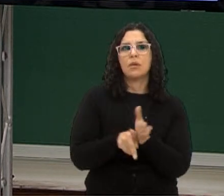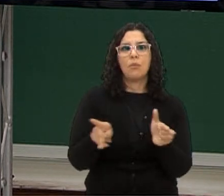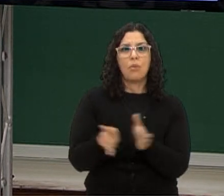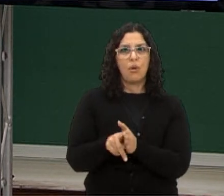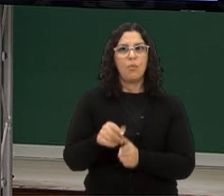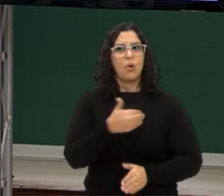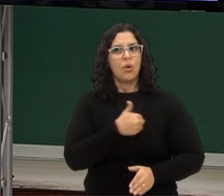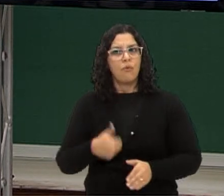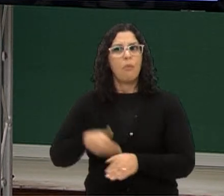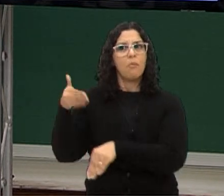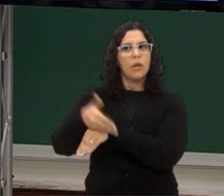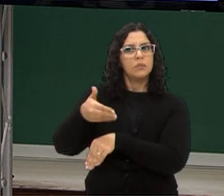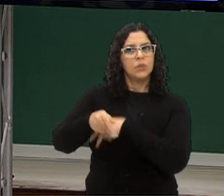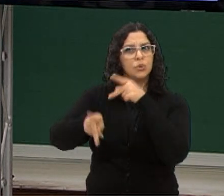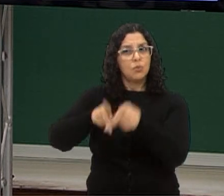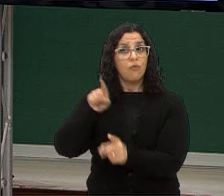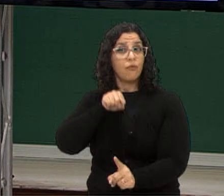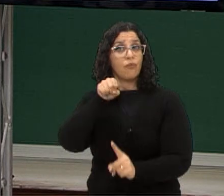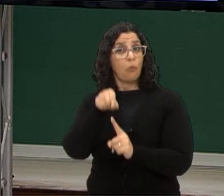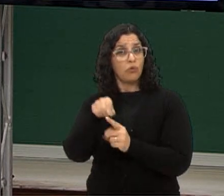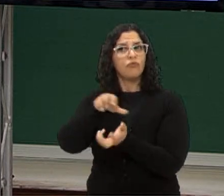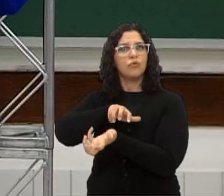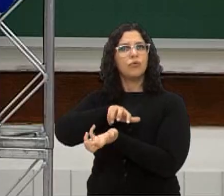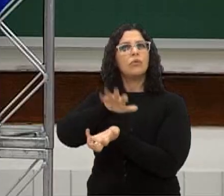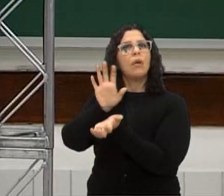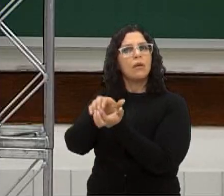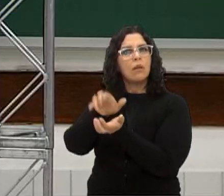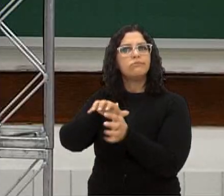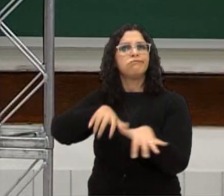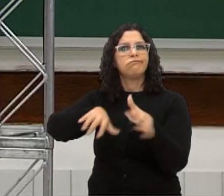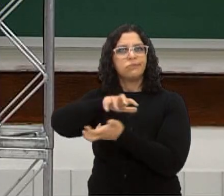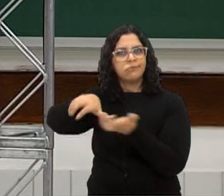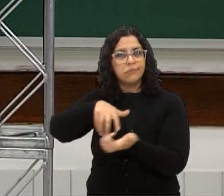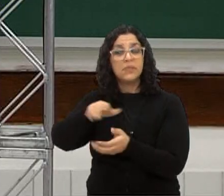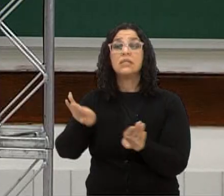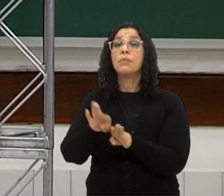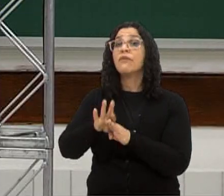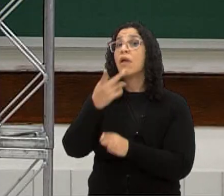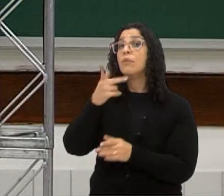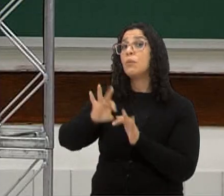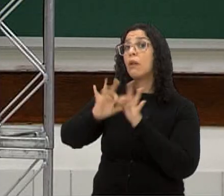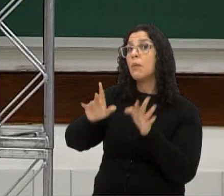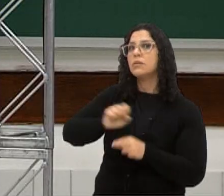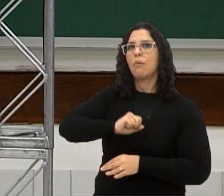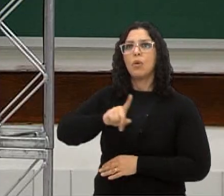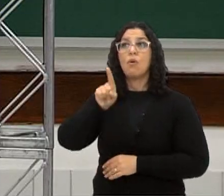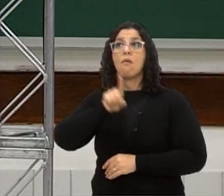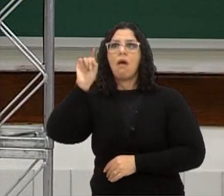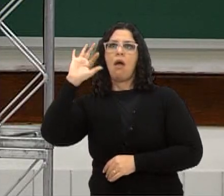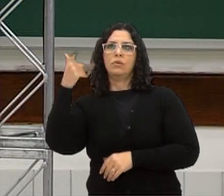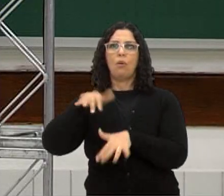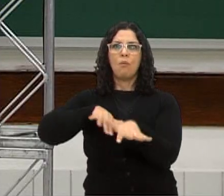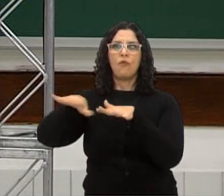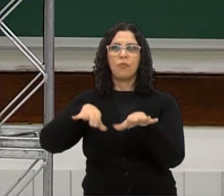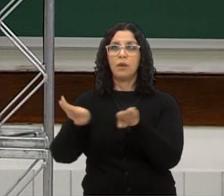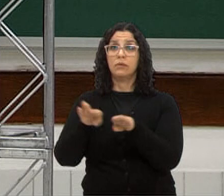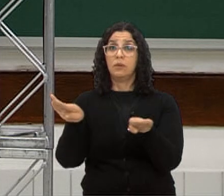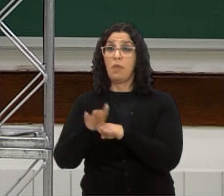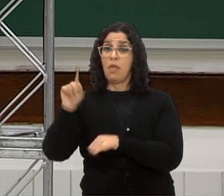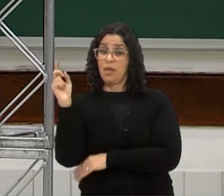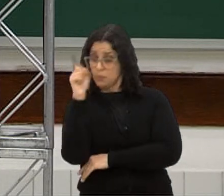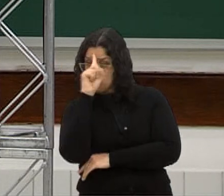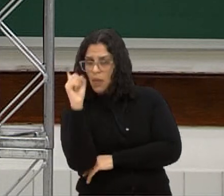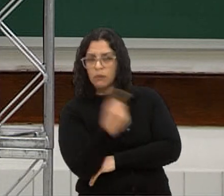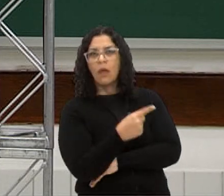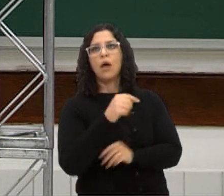maior participação popular, era o objetivo, e falamos da Revolução Liberal do Porto, que aconteceu em Portugal. Exigiu o retorno de Dom